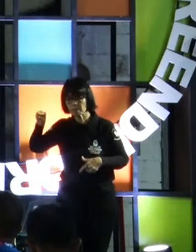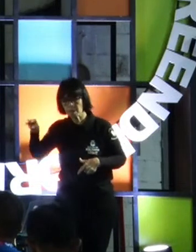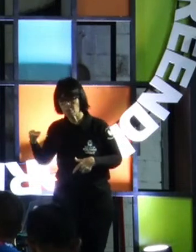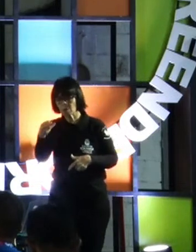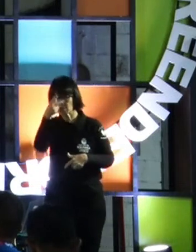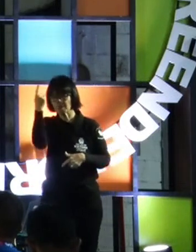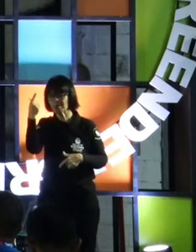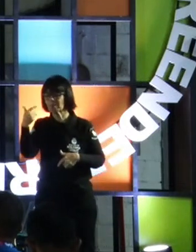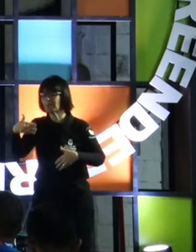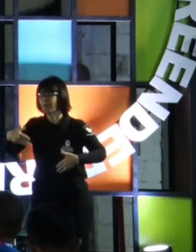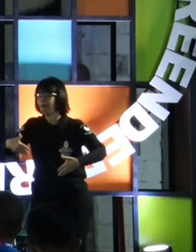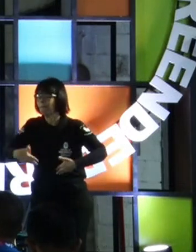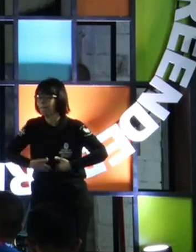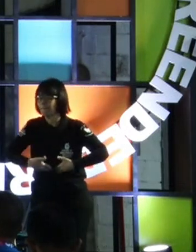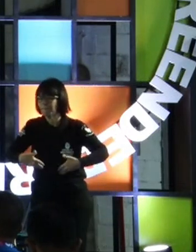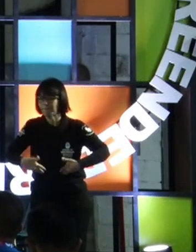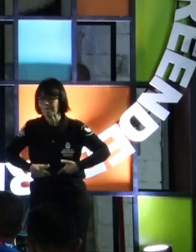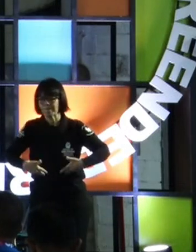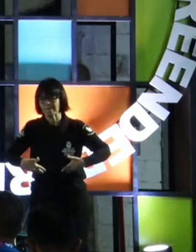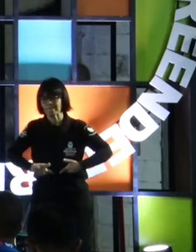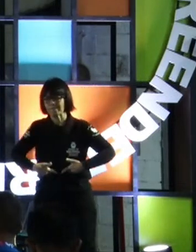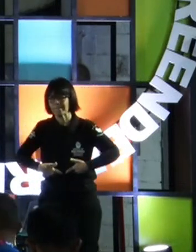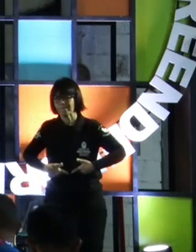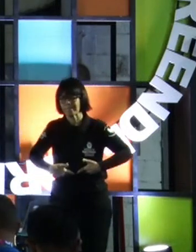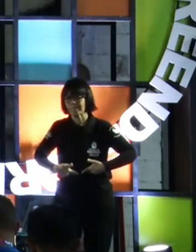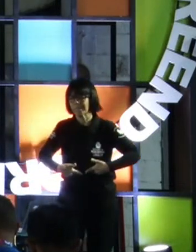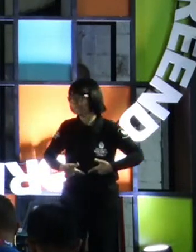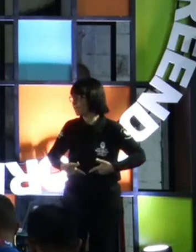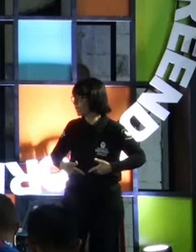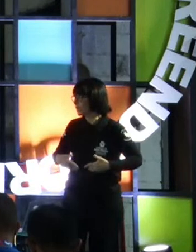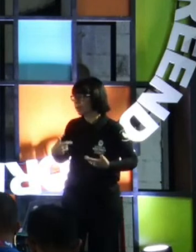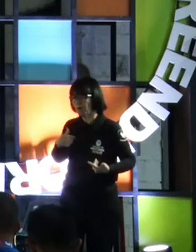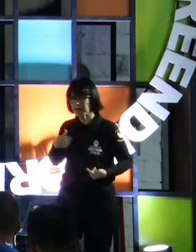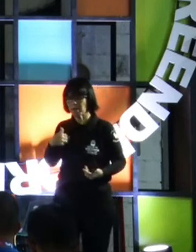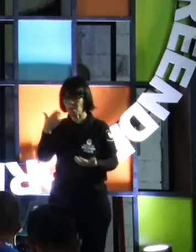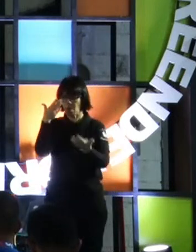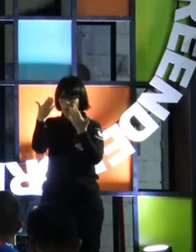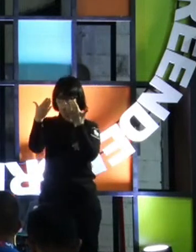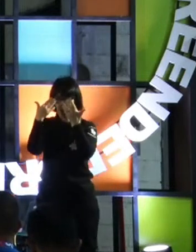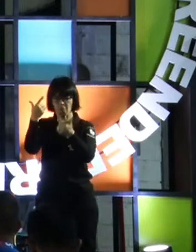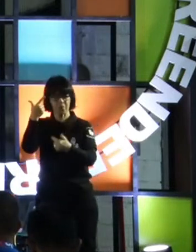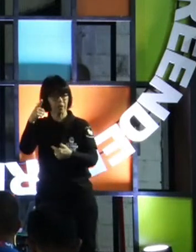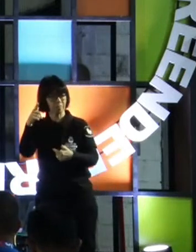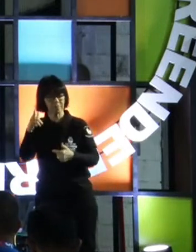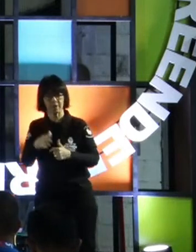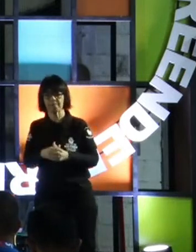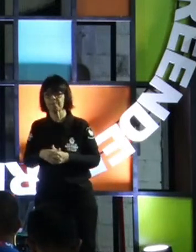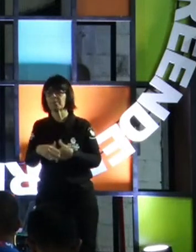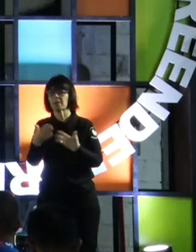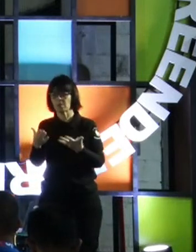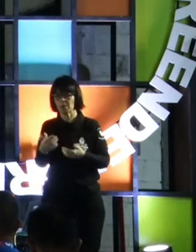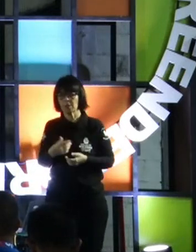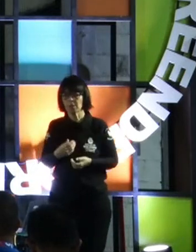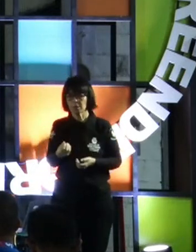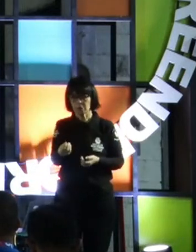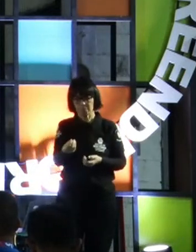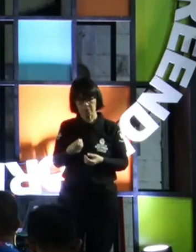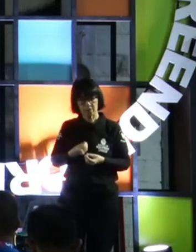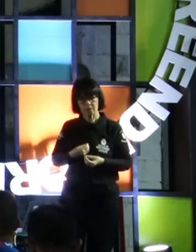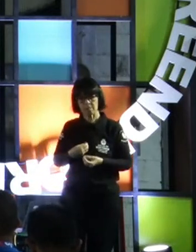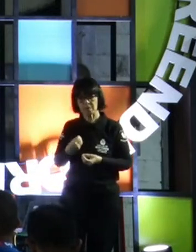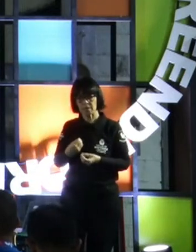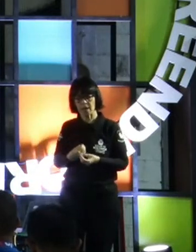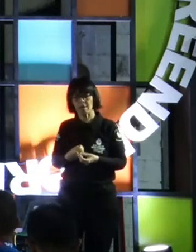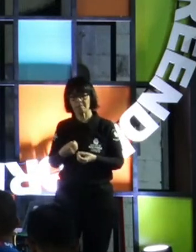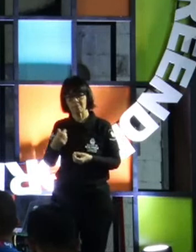fome. Então, eu não tenho nenhuma dúvida. Agora, beleza, se você me der mais uma ficha aí para